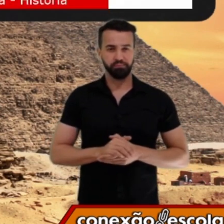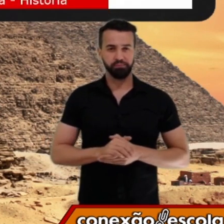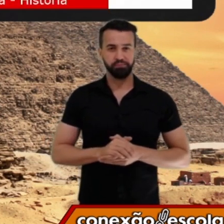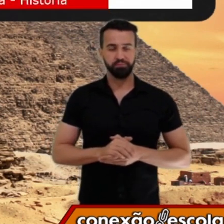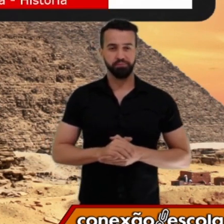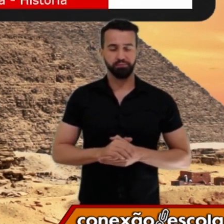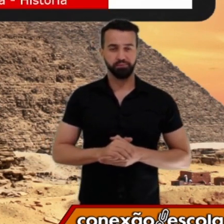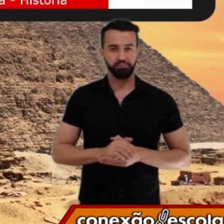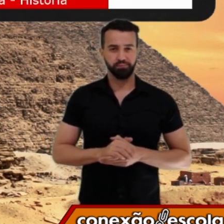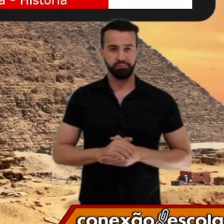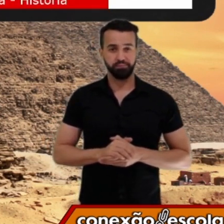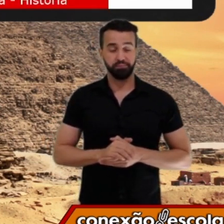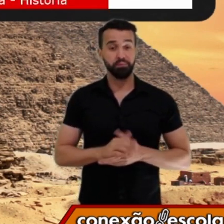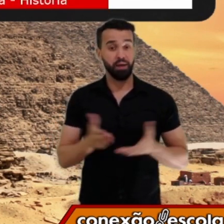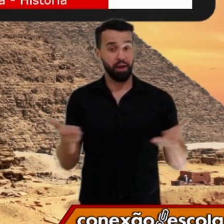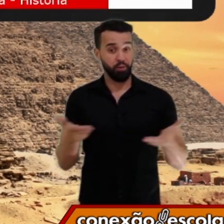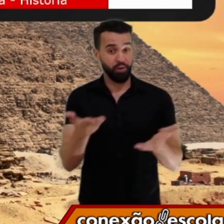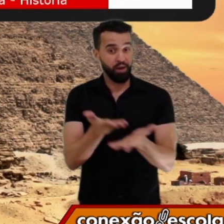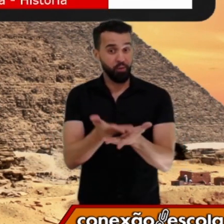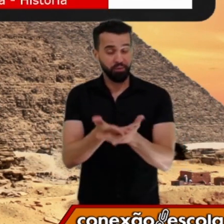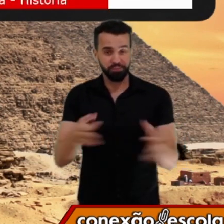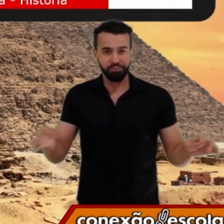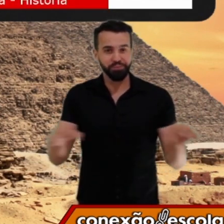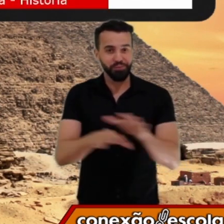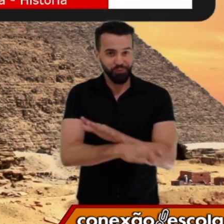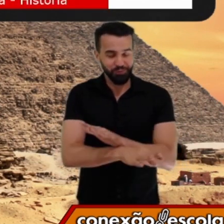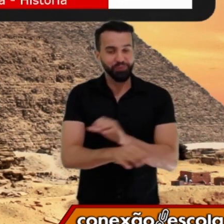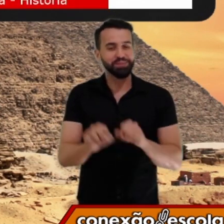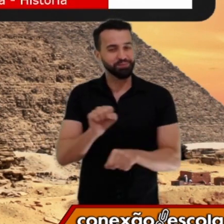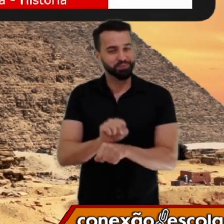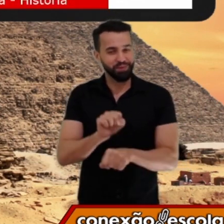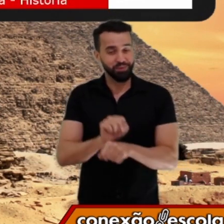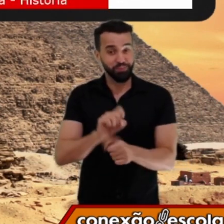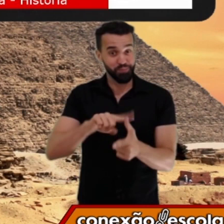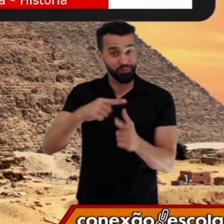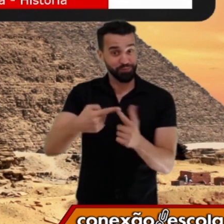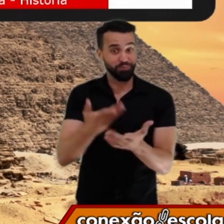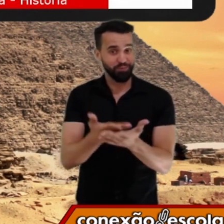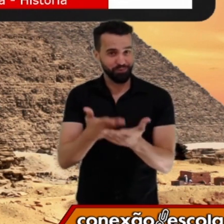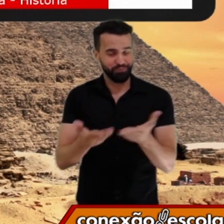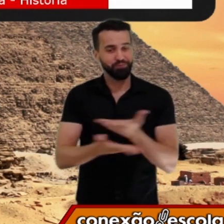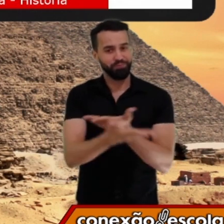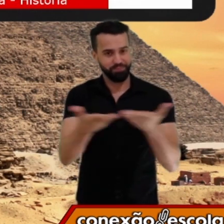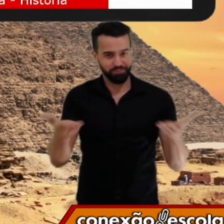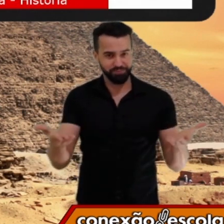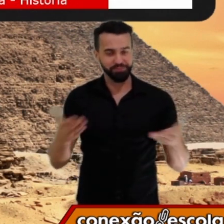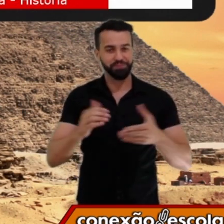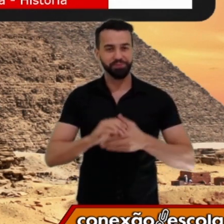Nós encerramos por aqui e espero na próxima aula vocês.